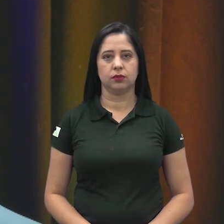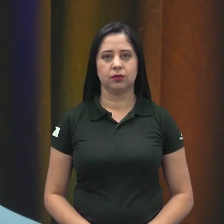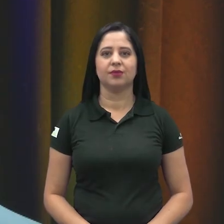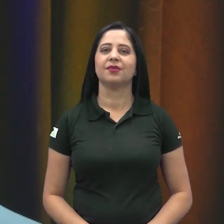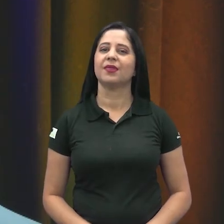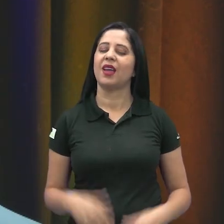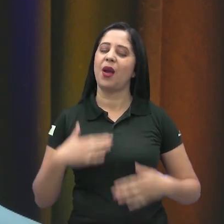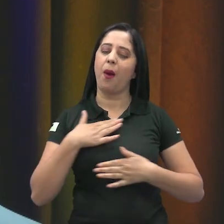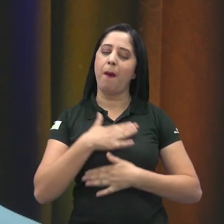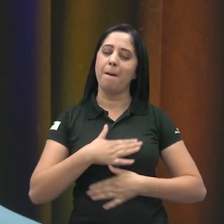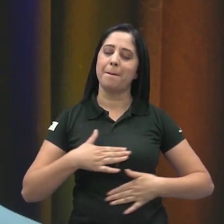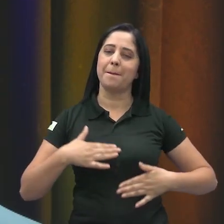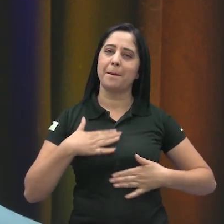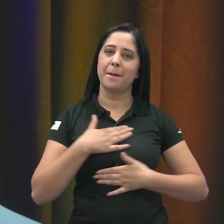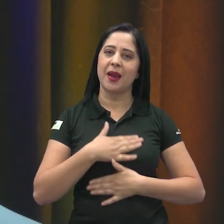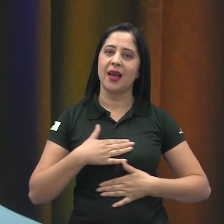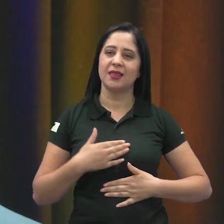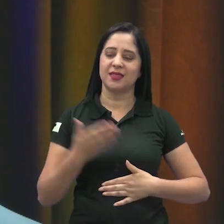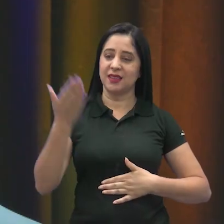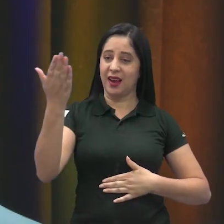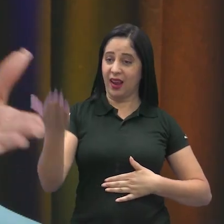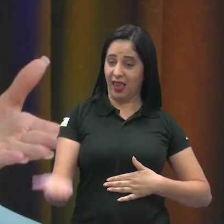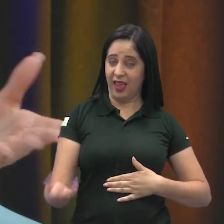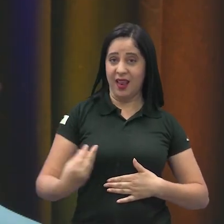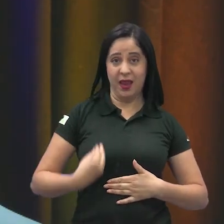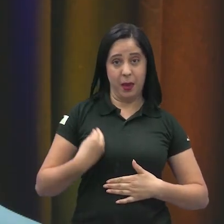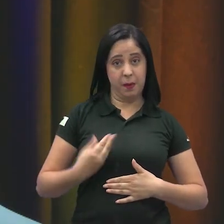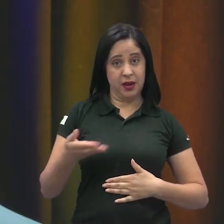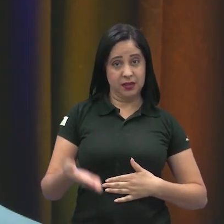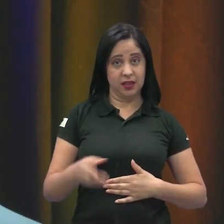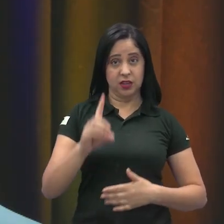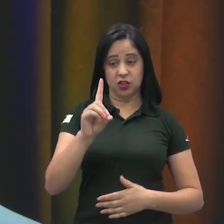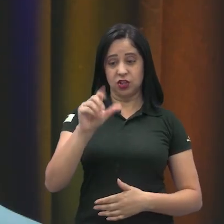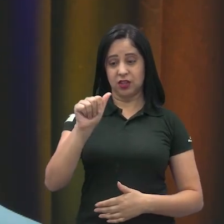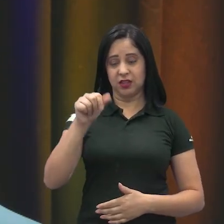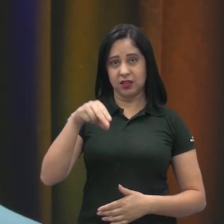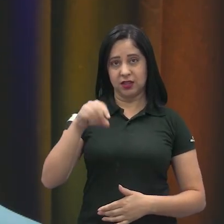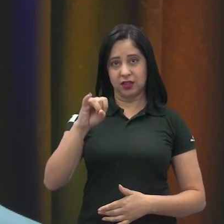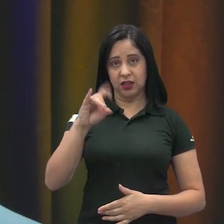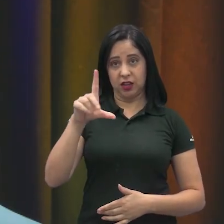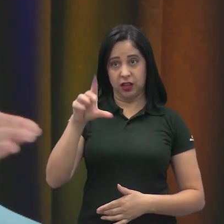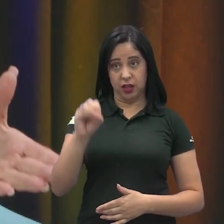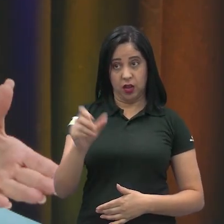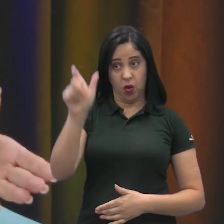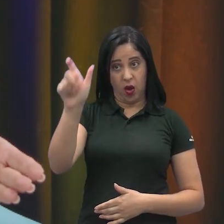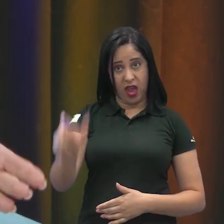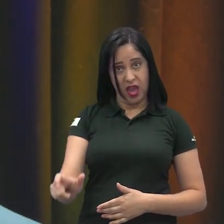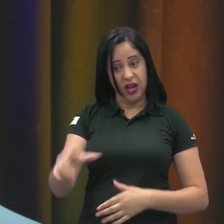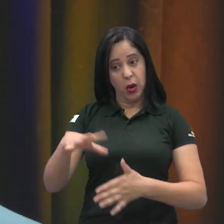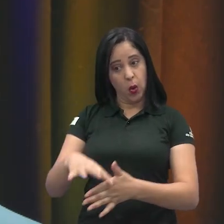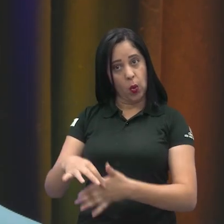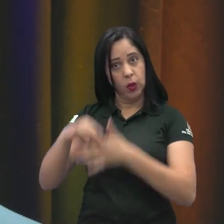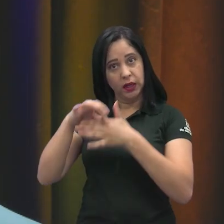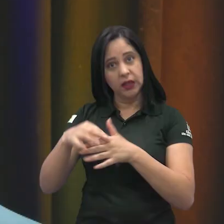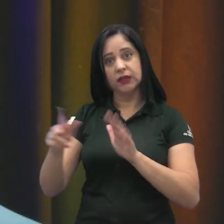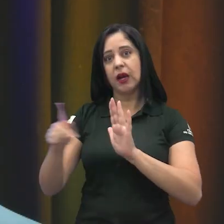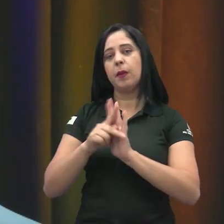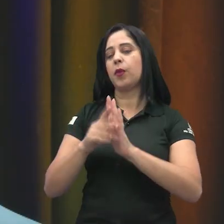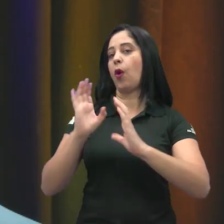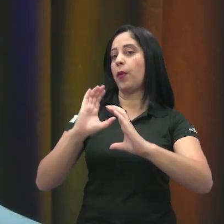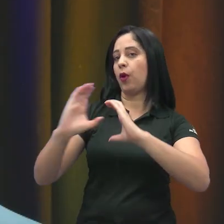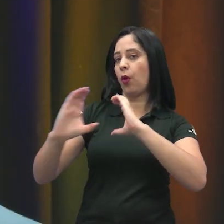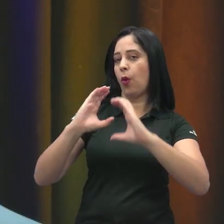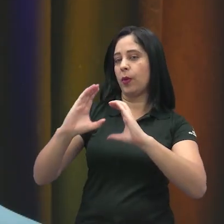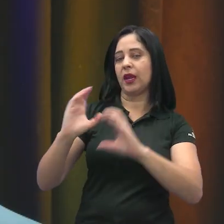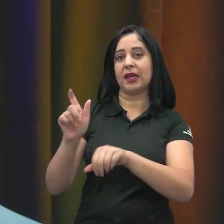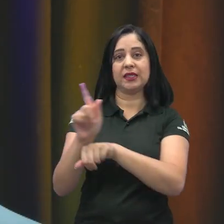É um prazer receber Danilo Magri, um líder que transformou a sua formação em comunicação e em gestão em um